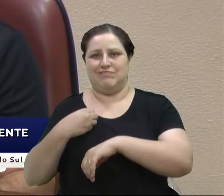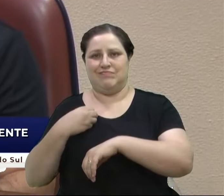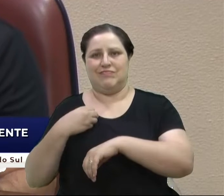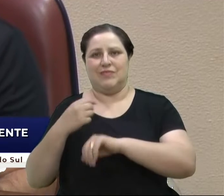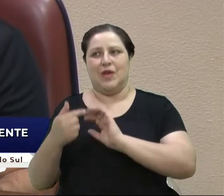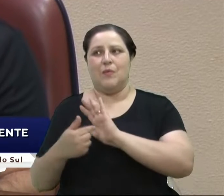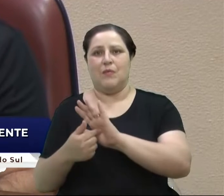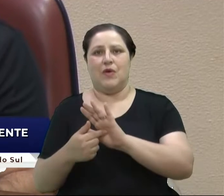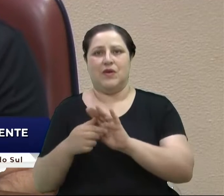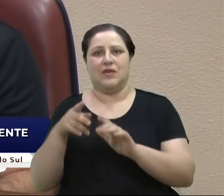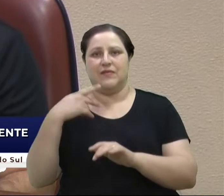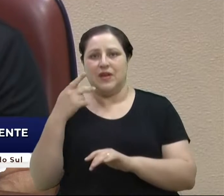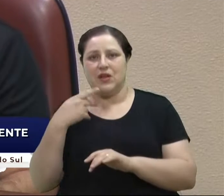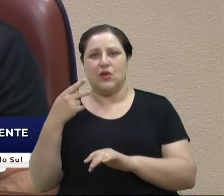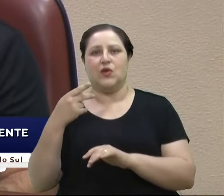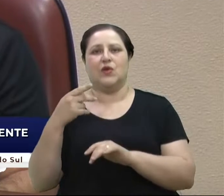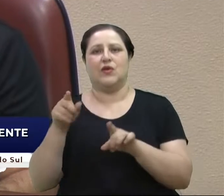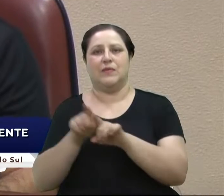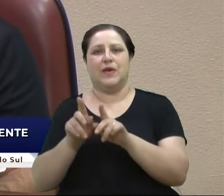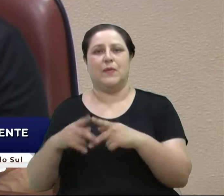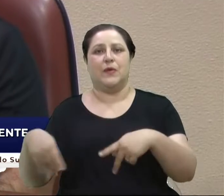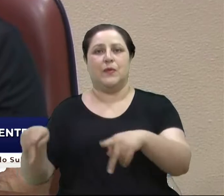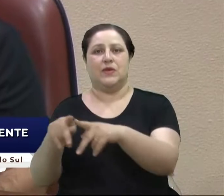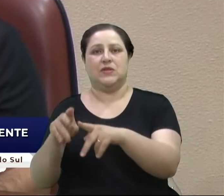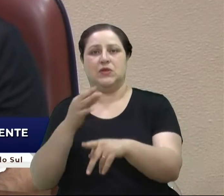Sul, né? Que a gente possa